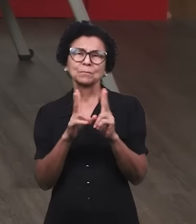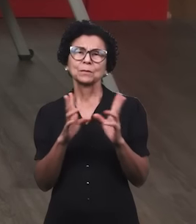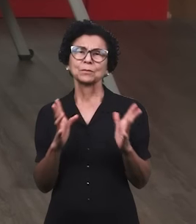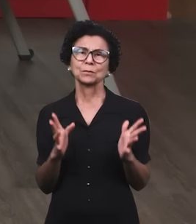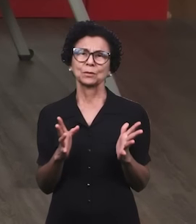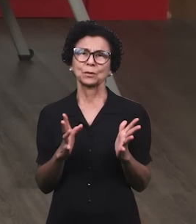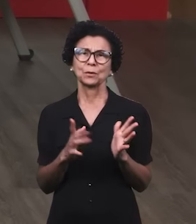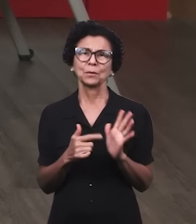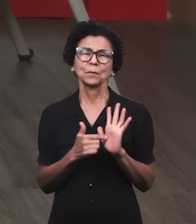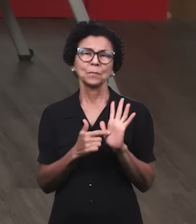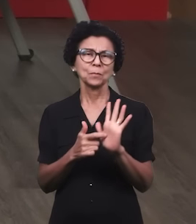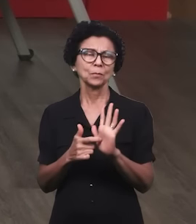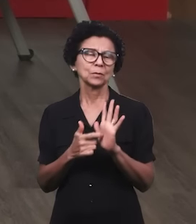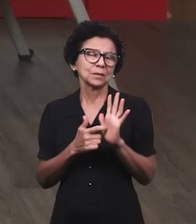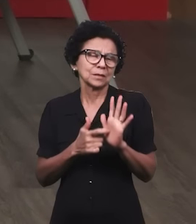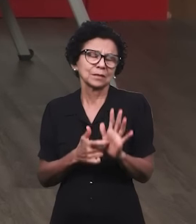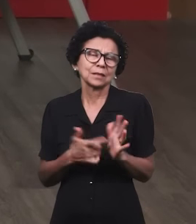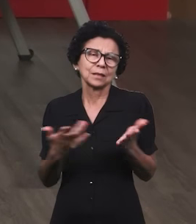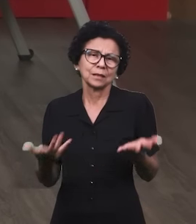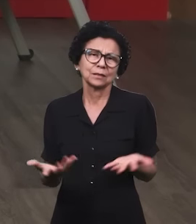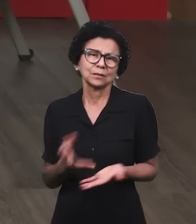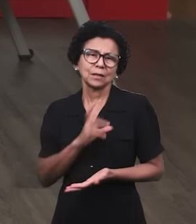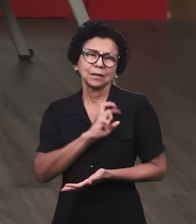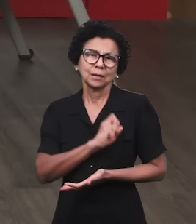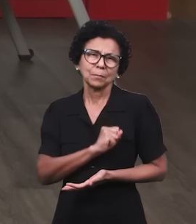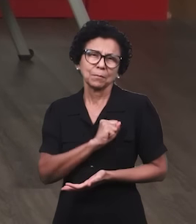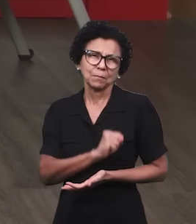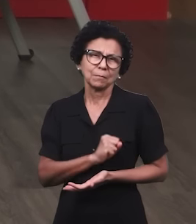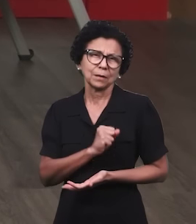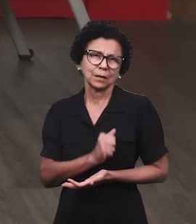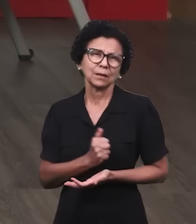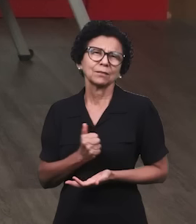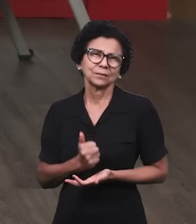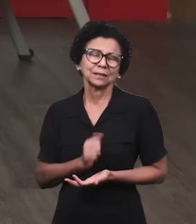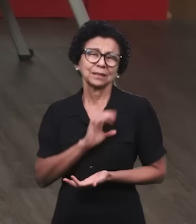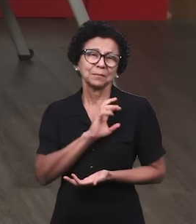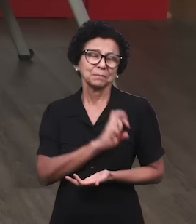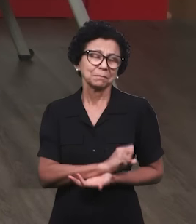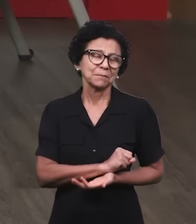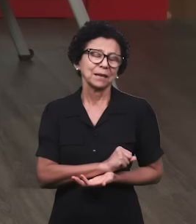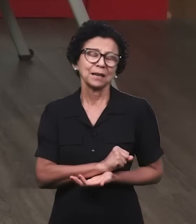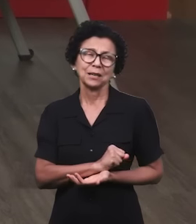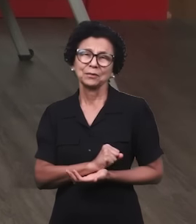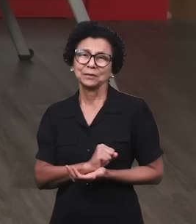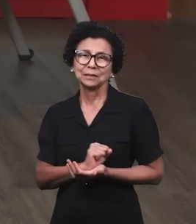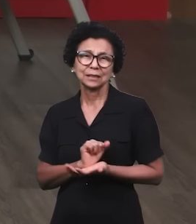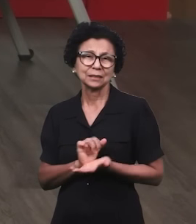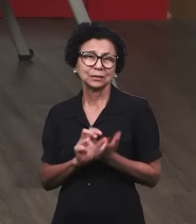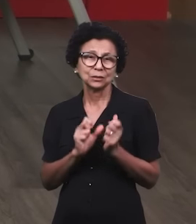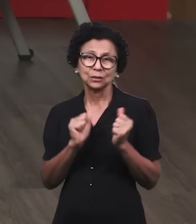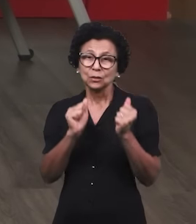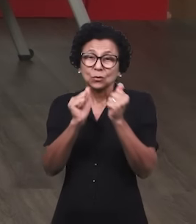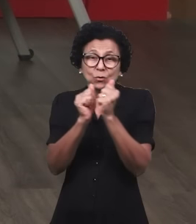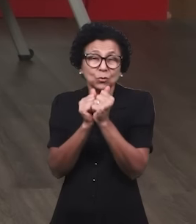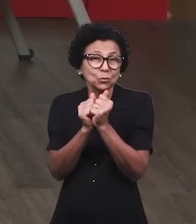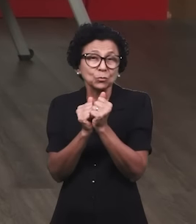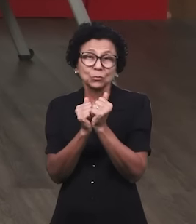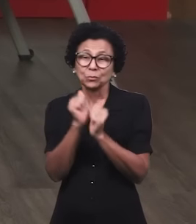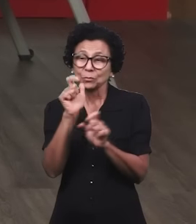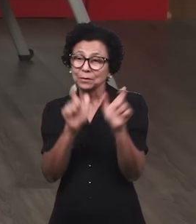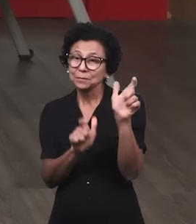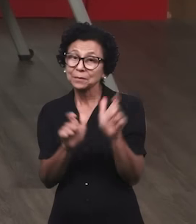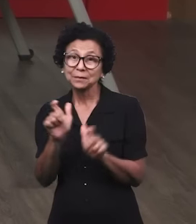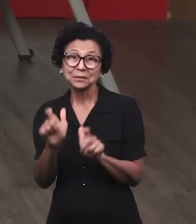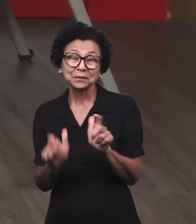a sua índole tratável, amável, né? Ele amava estar com as pessoas. E ele